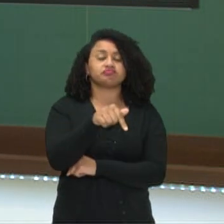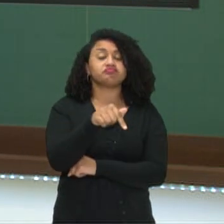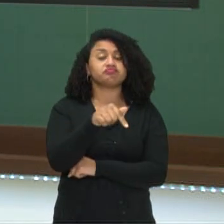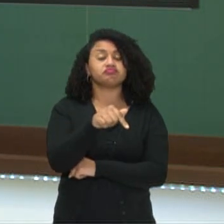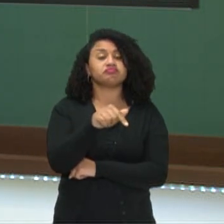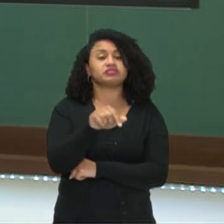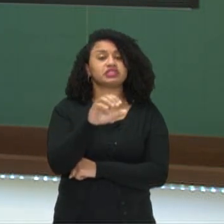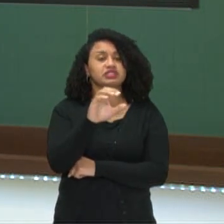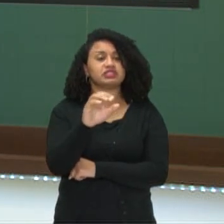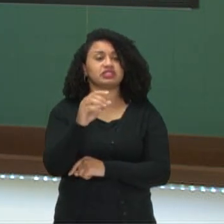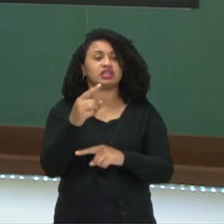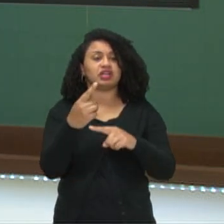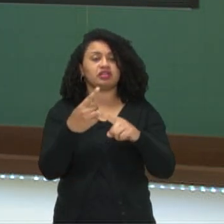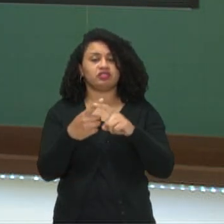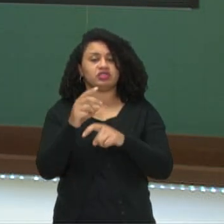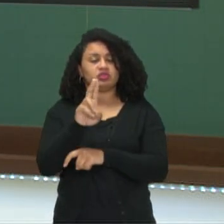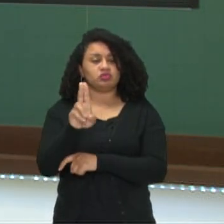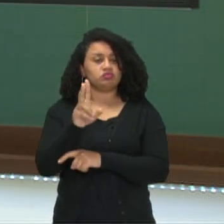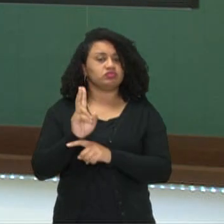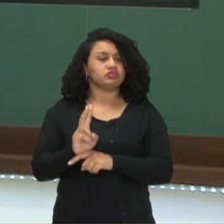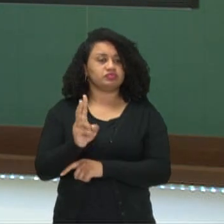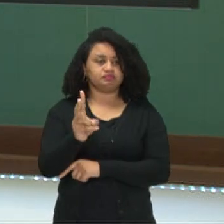sobre tensão é sempre a mesma.